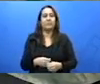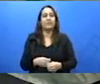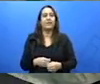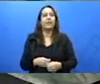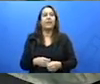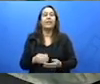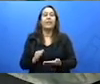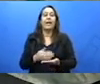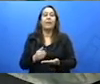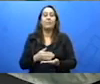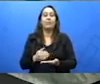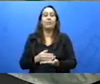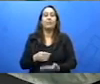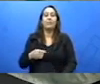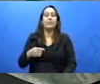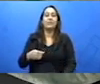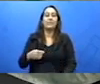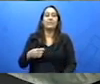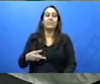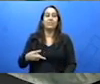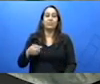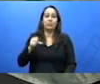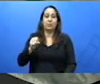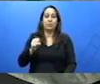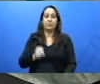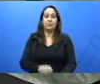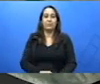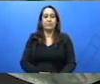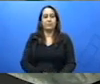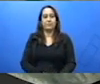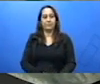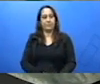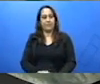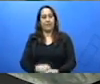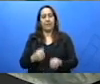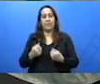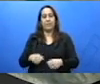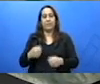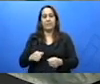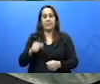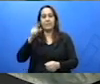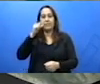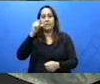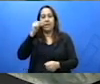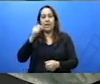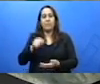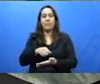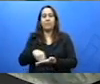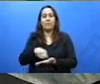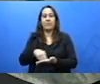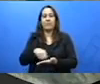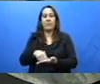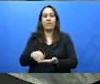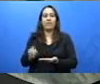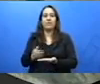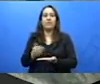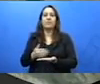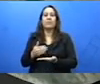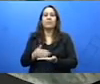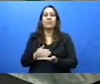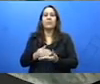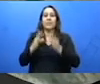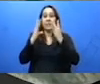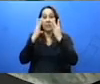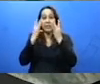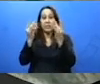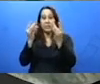Na apostila, na página 28. Você vai precisar do lápis, da borracha, do caderno e da